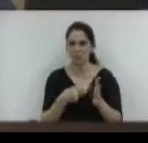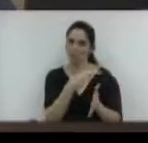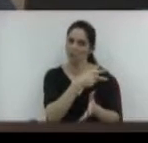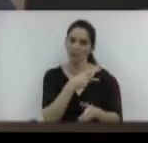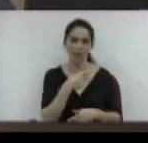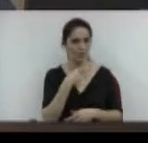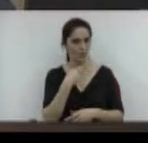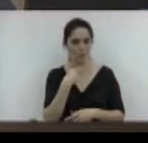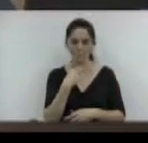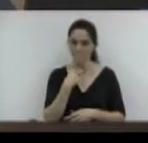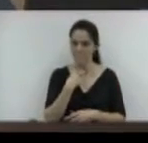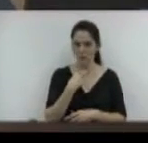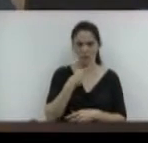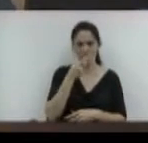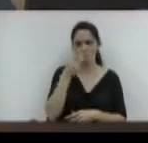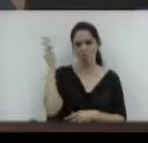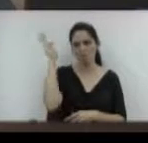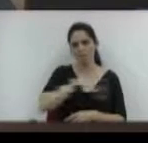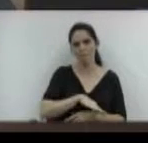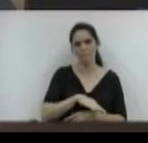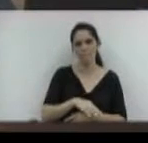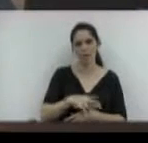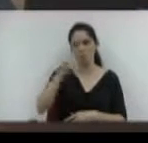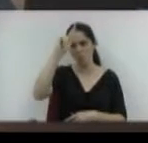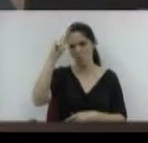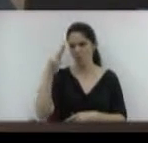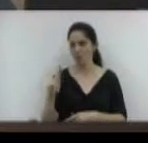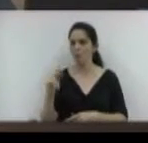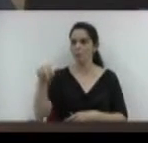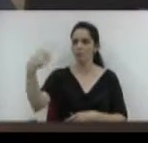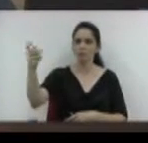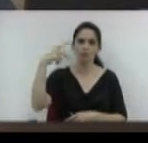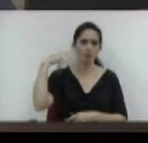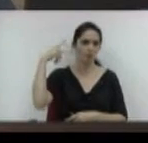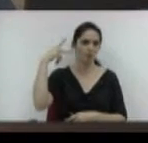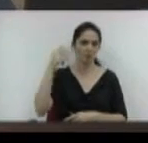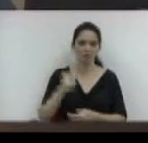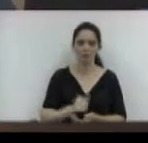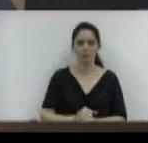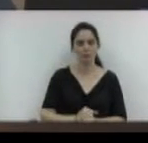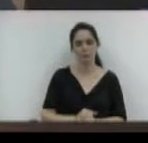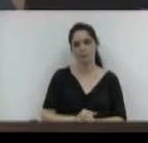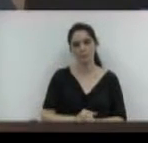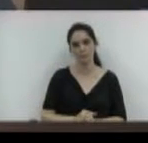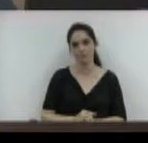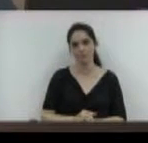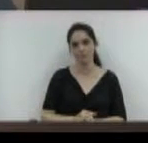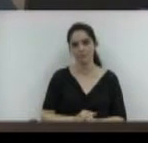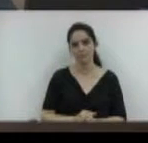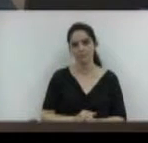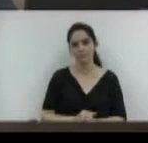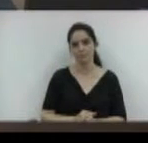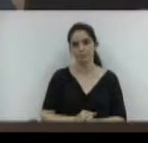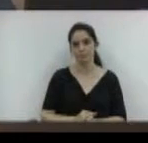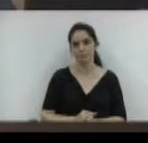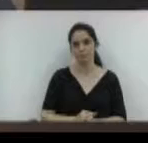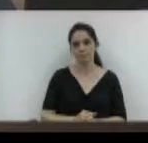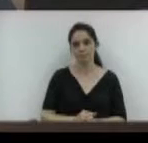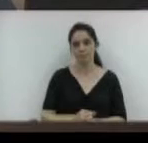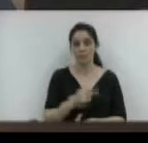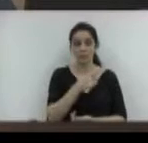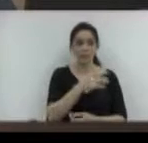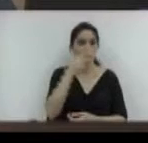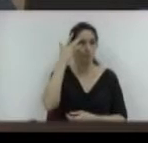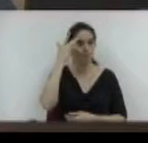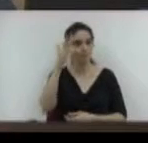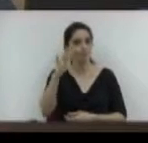outros parlamentares e cidadãos em geral, ainda mais quando completamente desnecessária